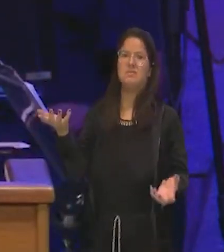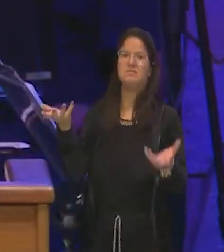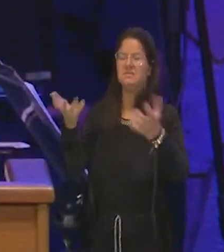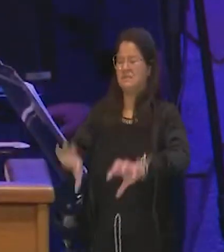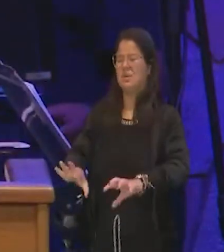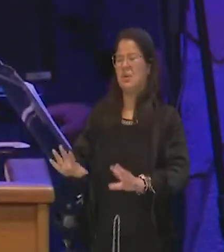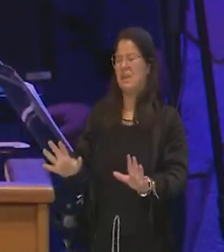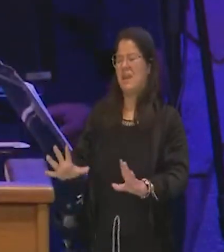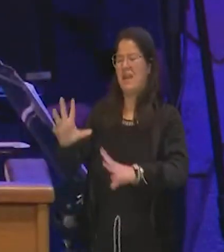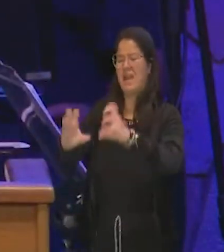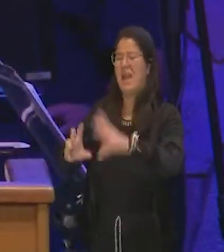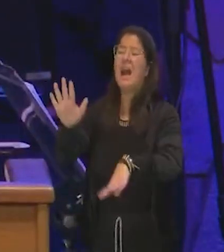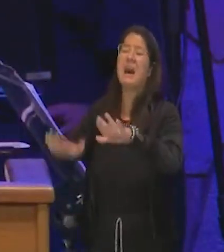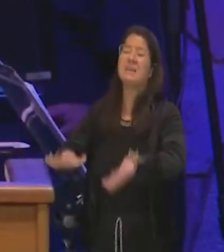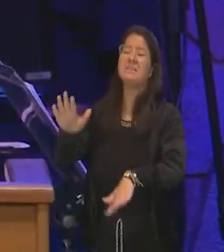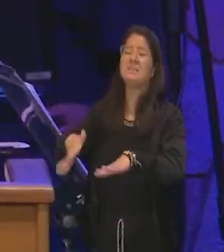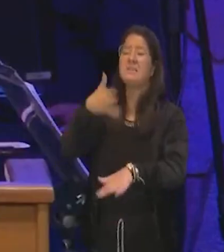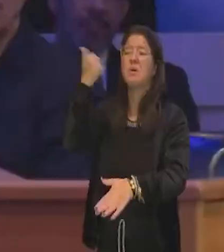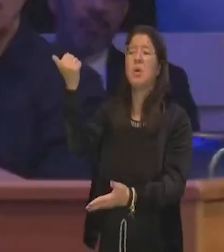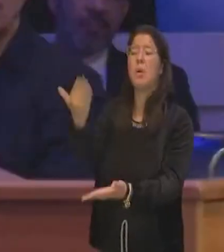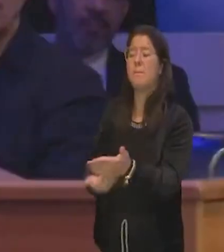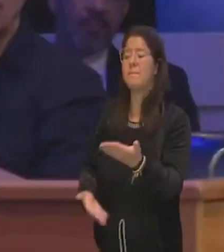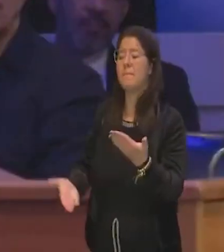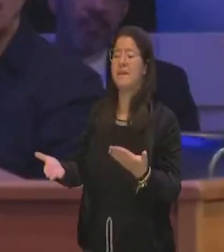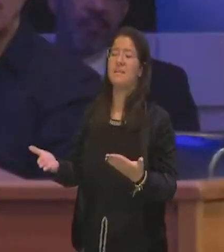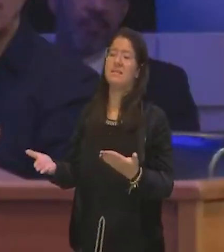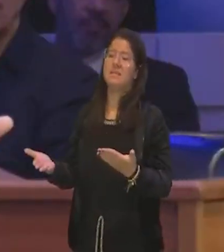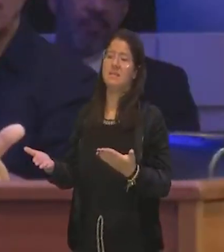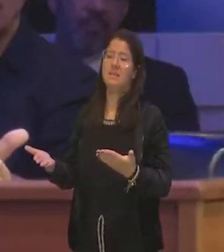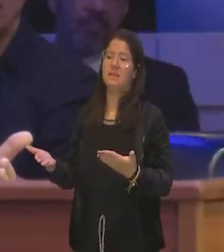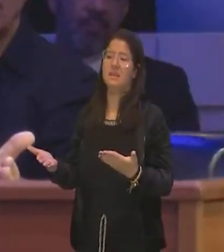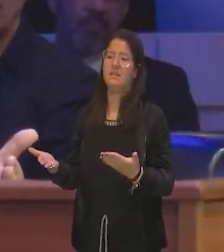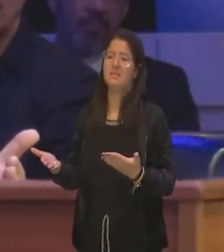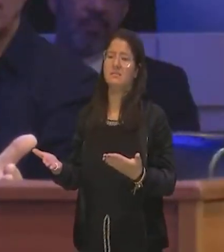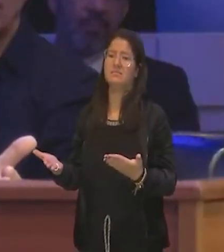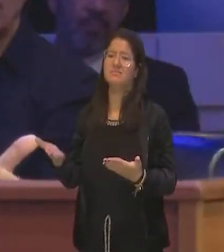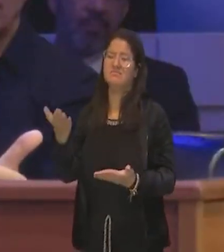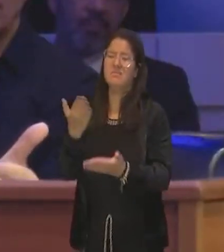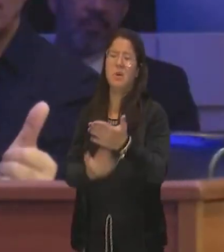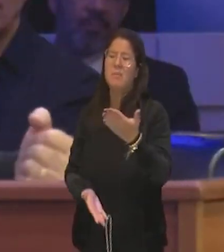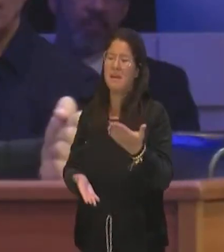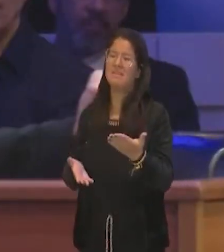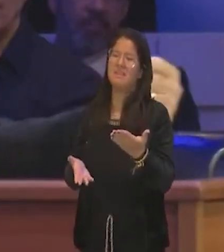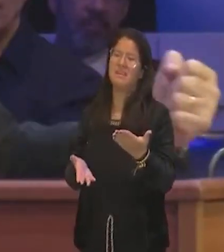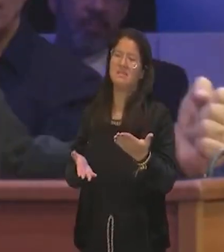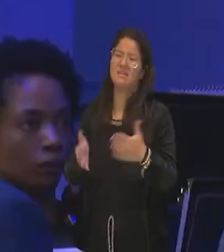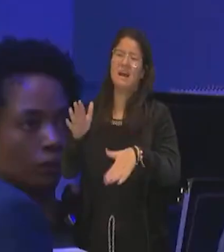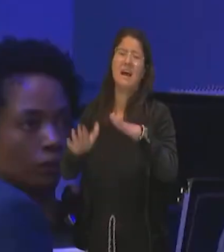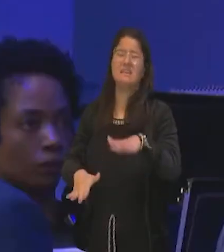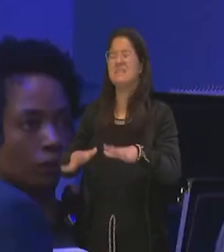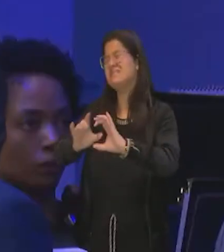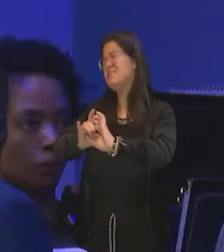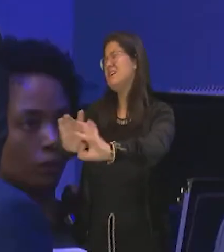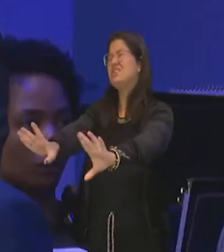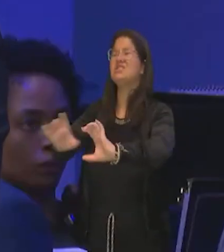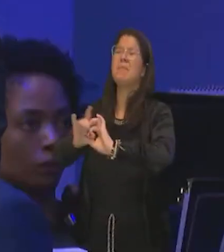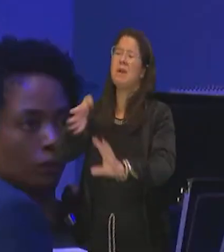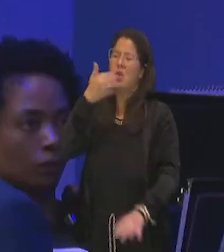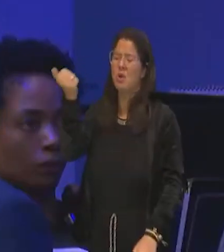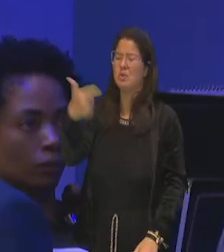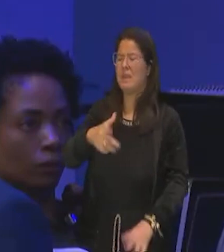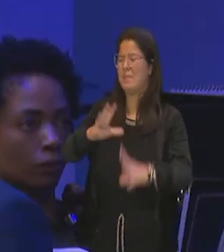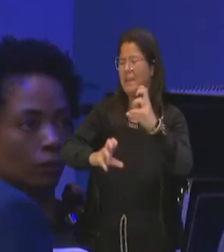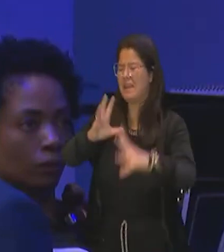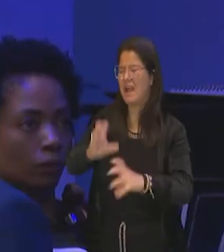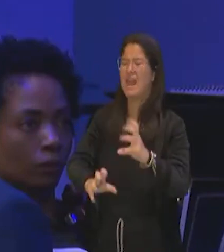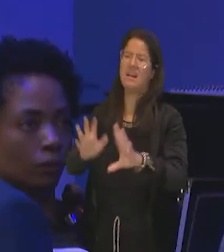melhor perder para que o ambiente esteja em paz. Muitas vezes é melhor ceder